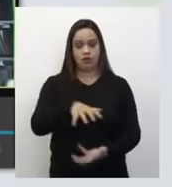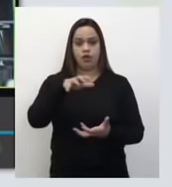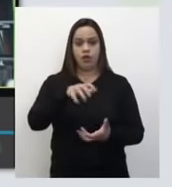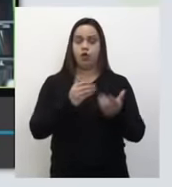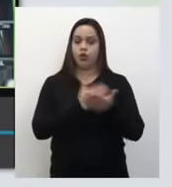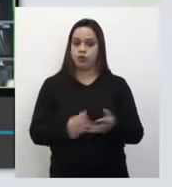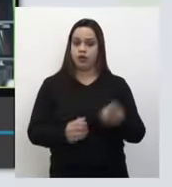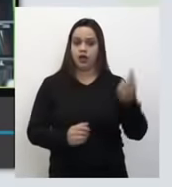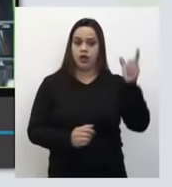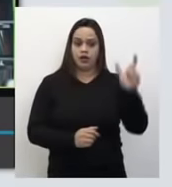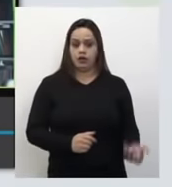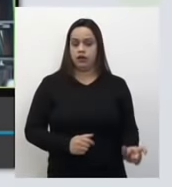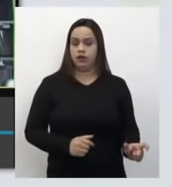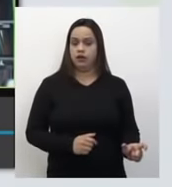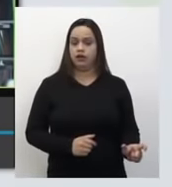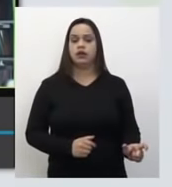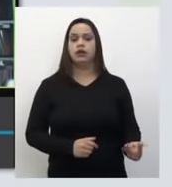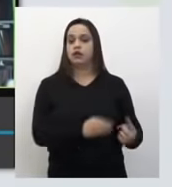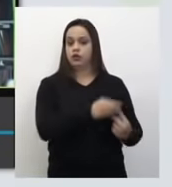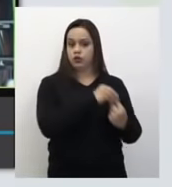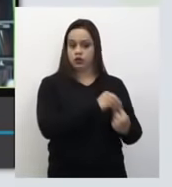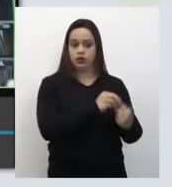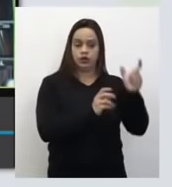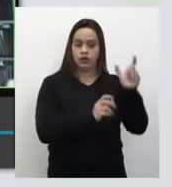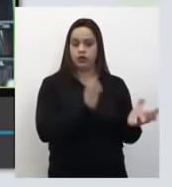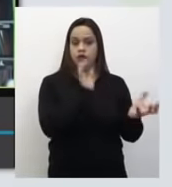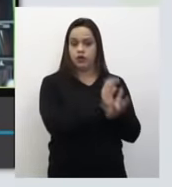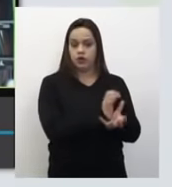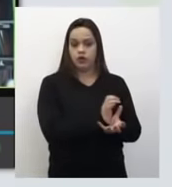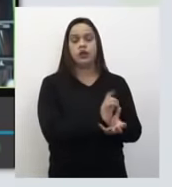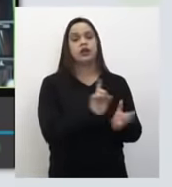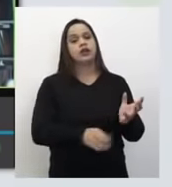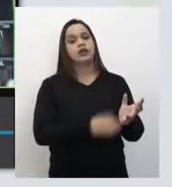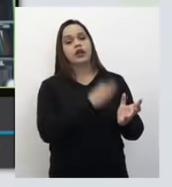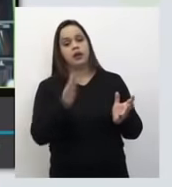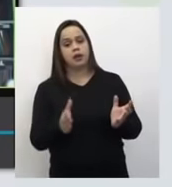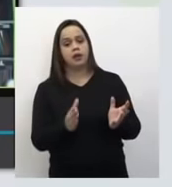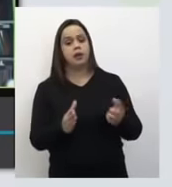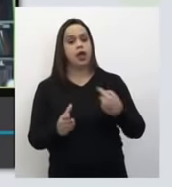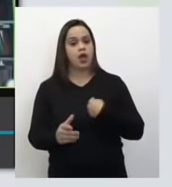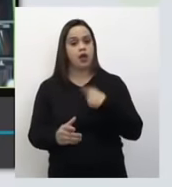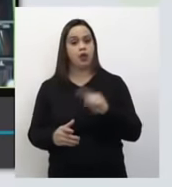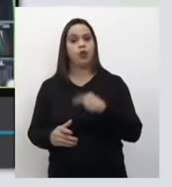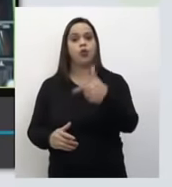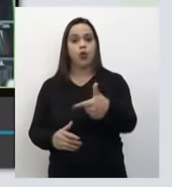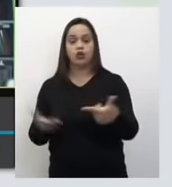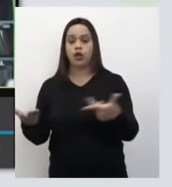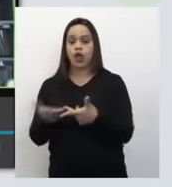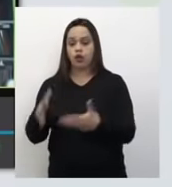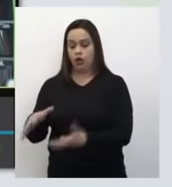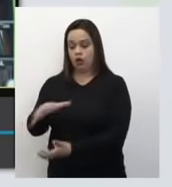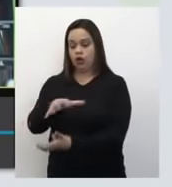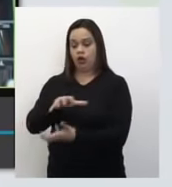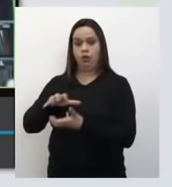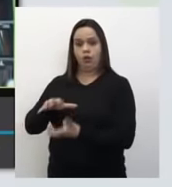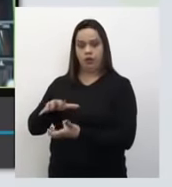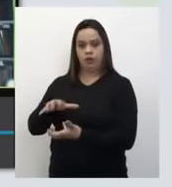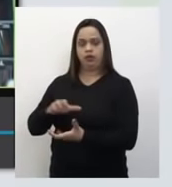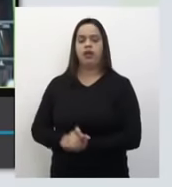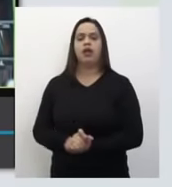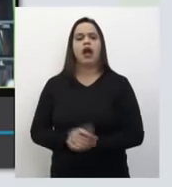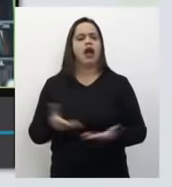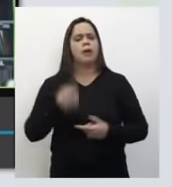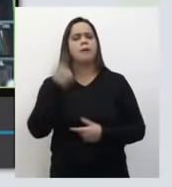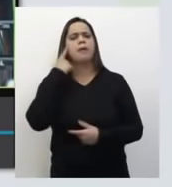indivíduo, né? A menor unidade, né, dessa comunidade, depois eu e o outro e agora o planeta, né? E aí pensando nisso,